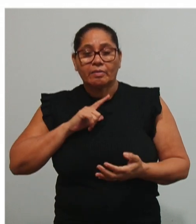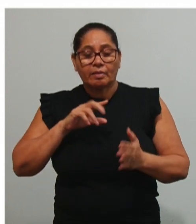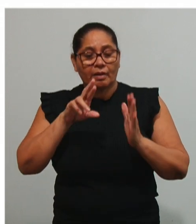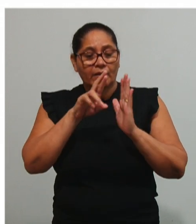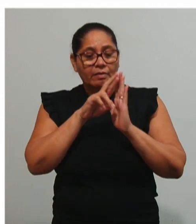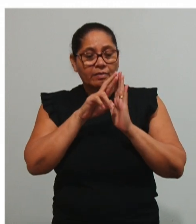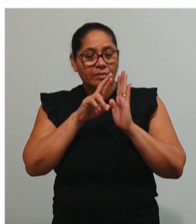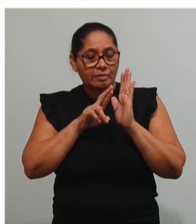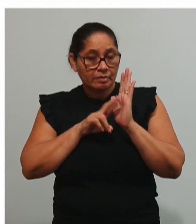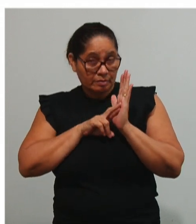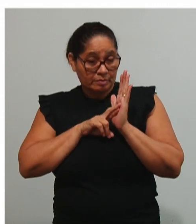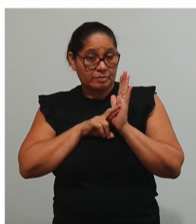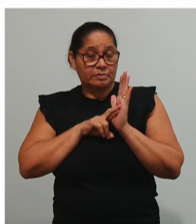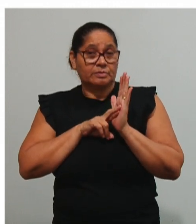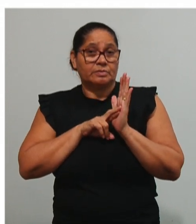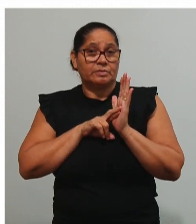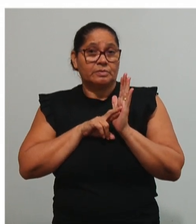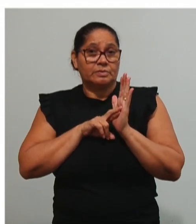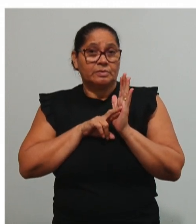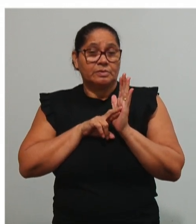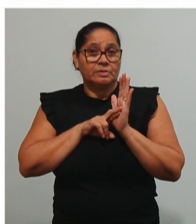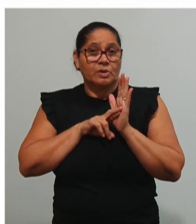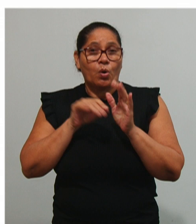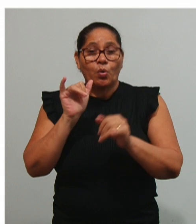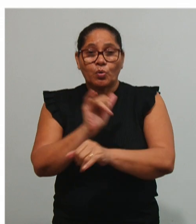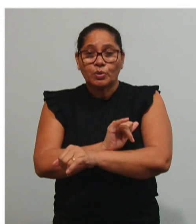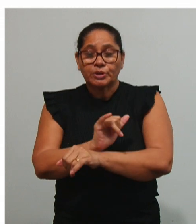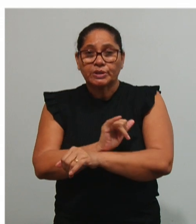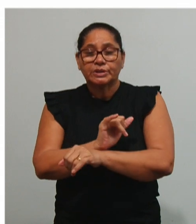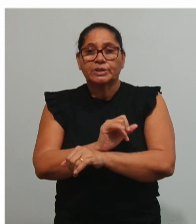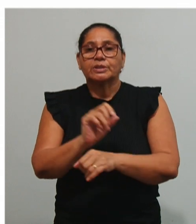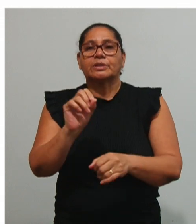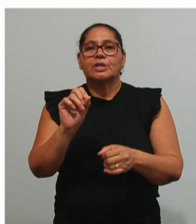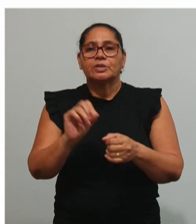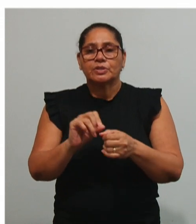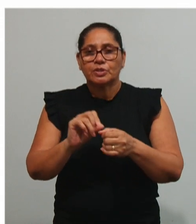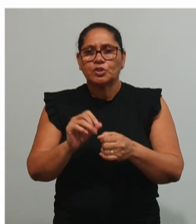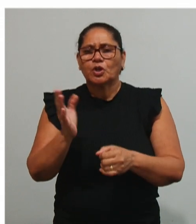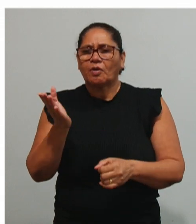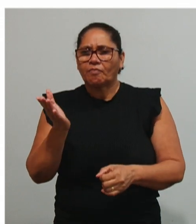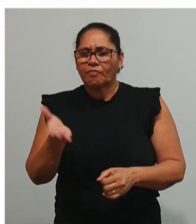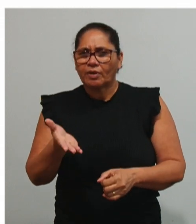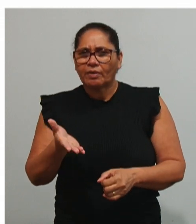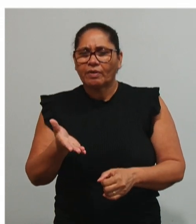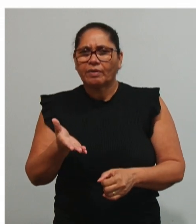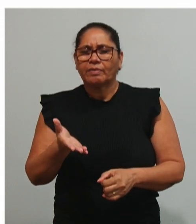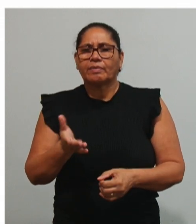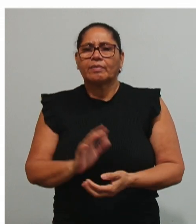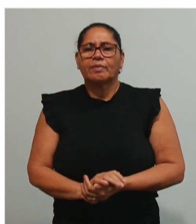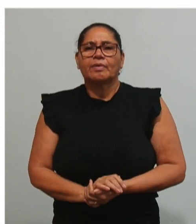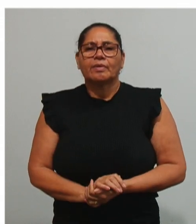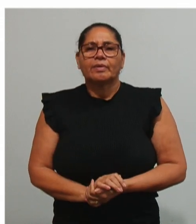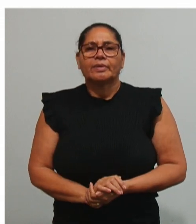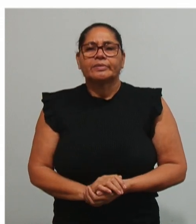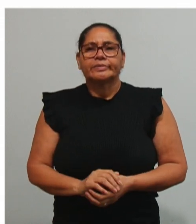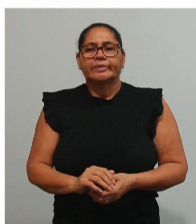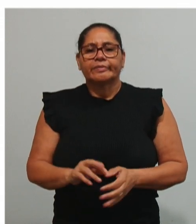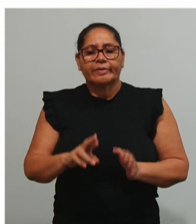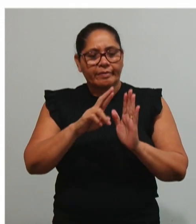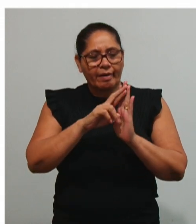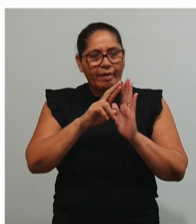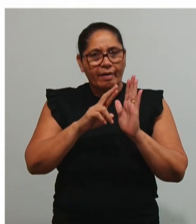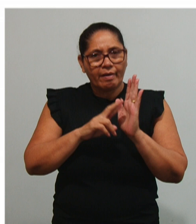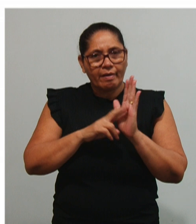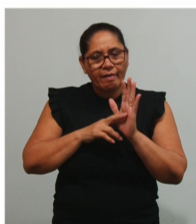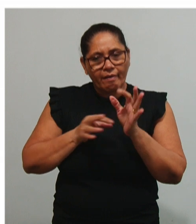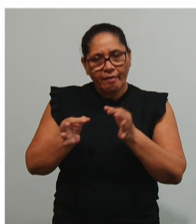padrão, né? Ou a estratégia realizada, aquilo que se torna posteriormente um padrão